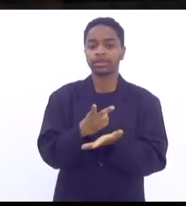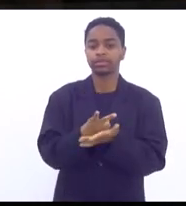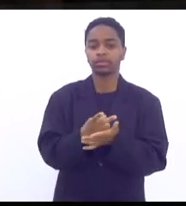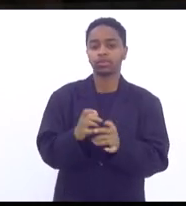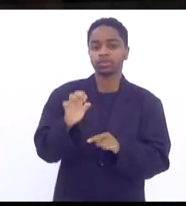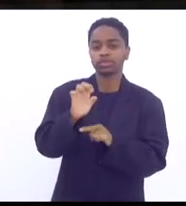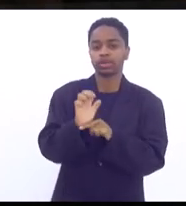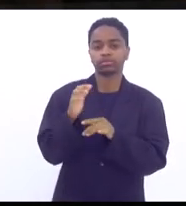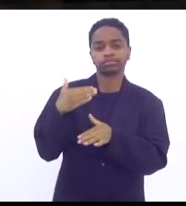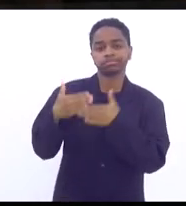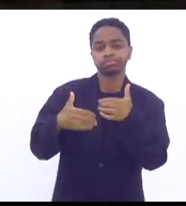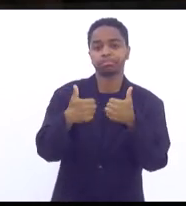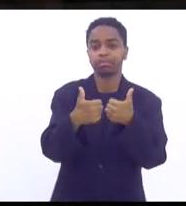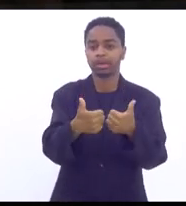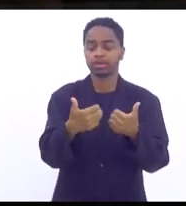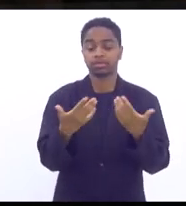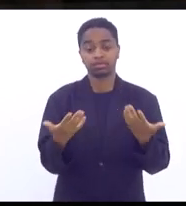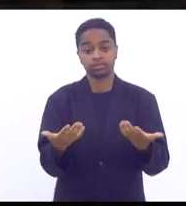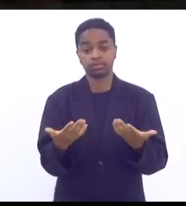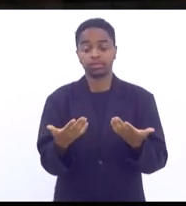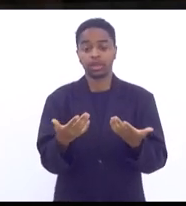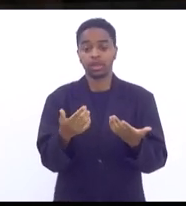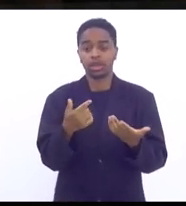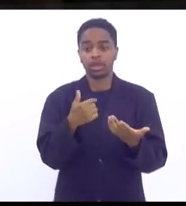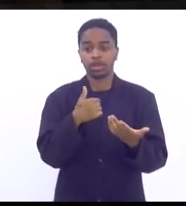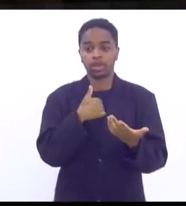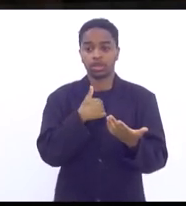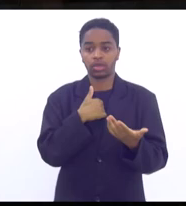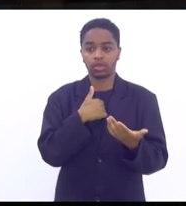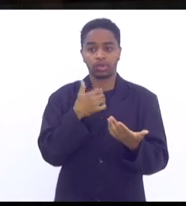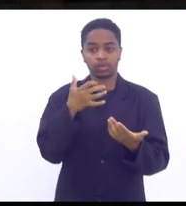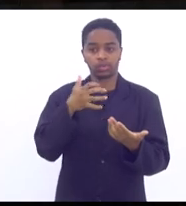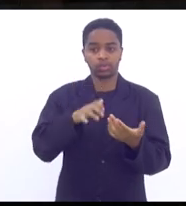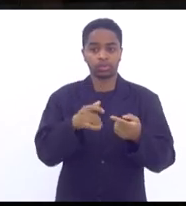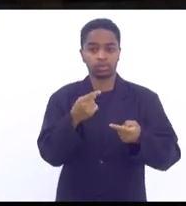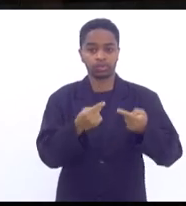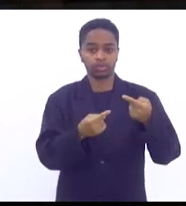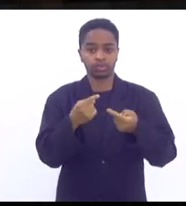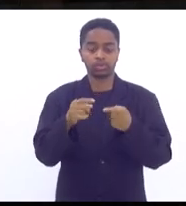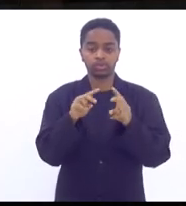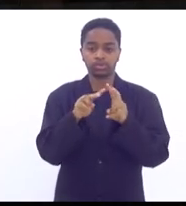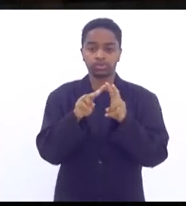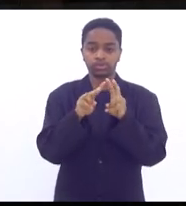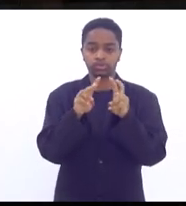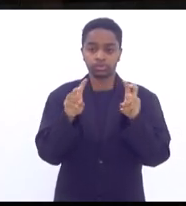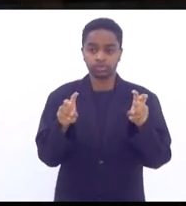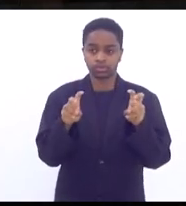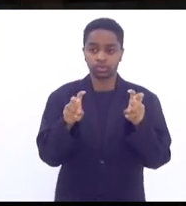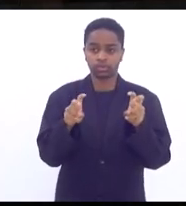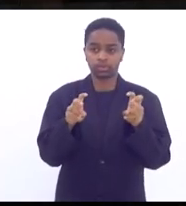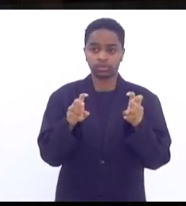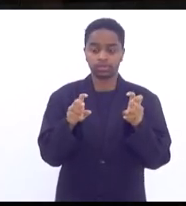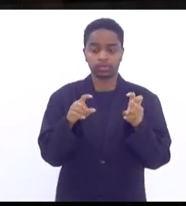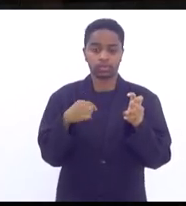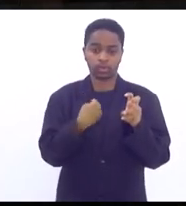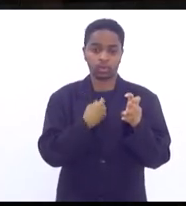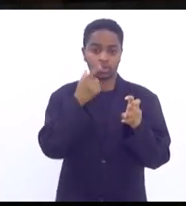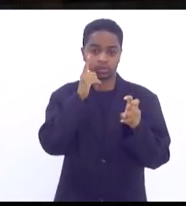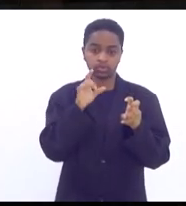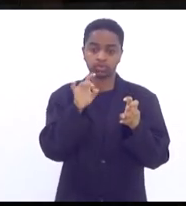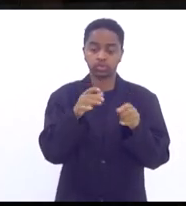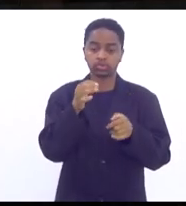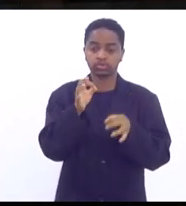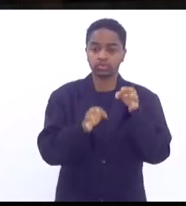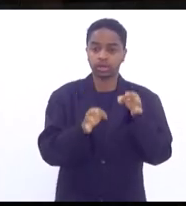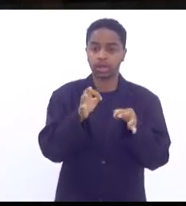errado. Não entro no mérito de quem substitui, porque a gente só pode ter juízo de valor sobre uma